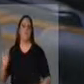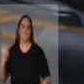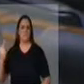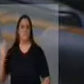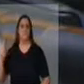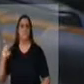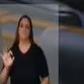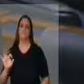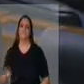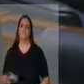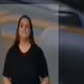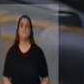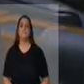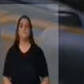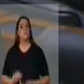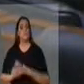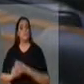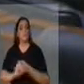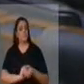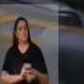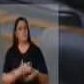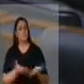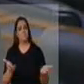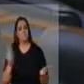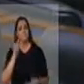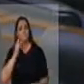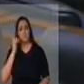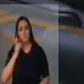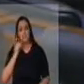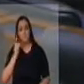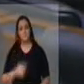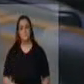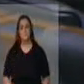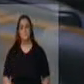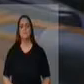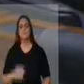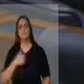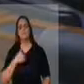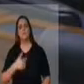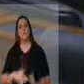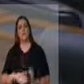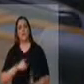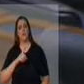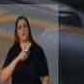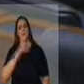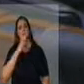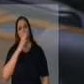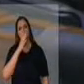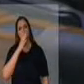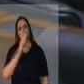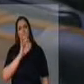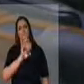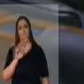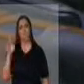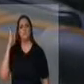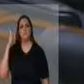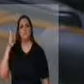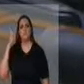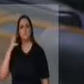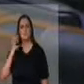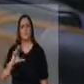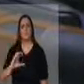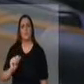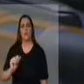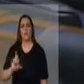valorosa. Cumprimentar os colegas parlamentares e estava aqui ouvindo os colegas que me antecederam, a deputada Carmen